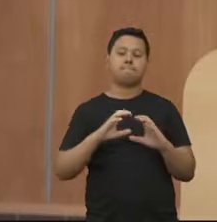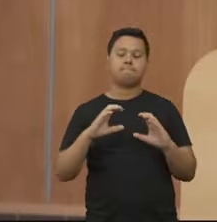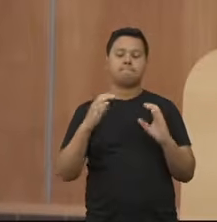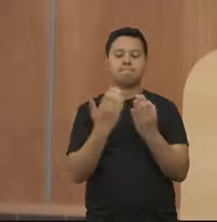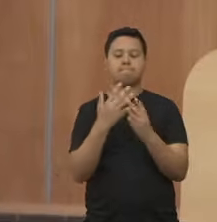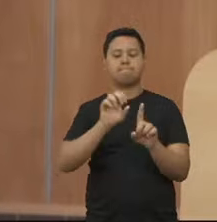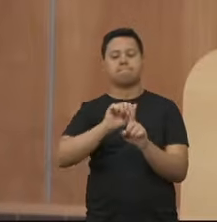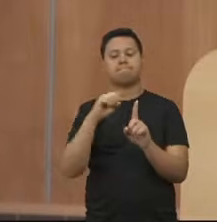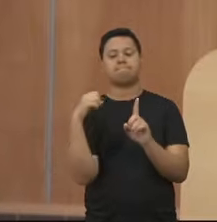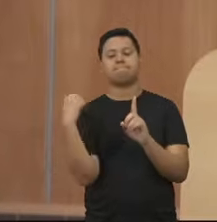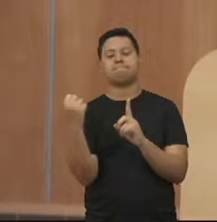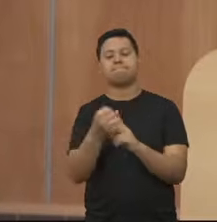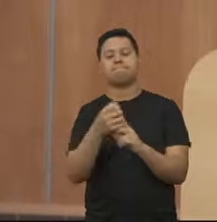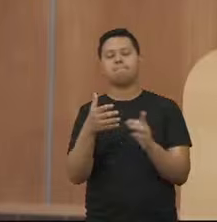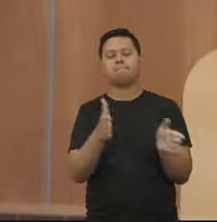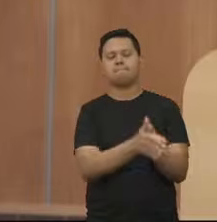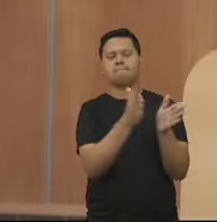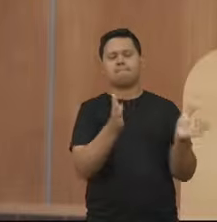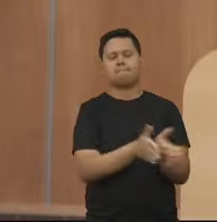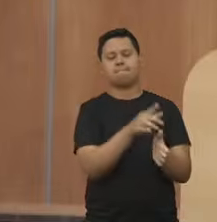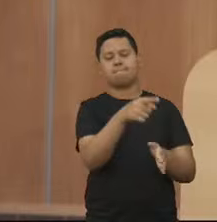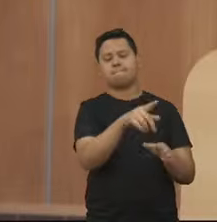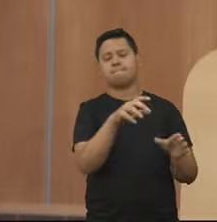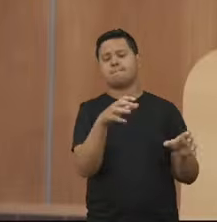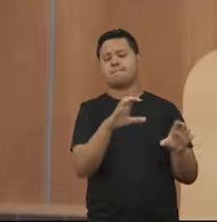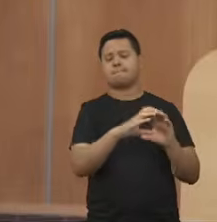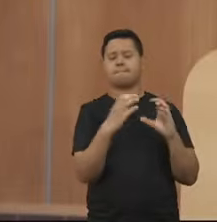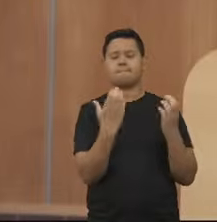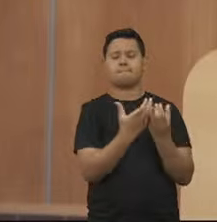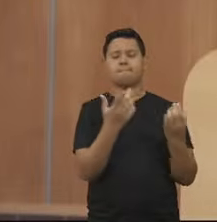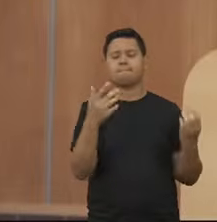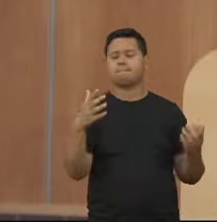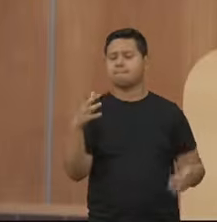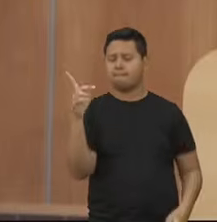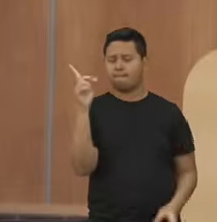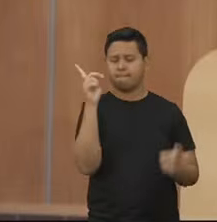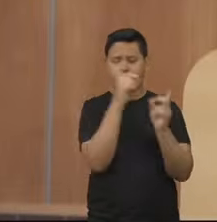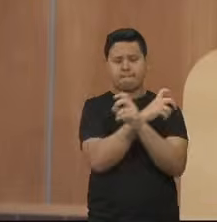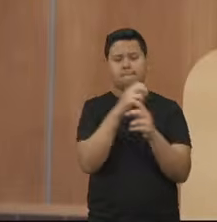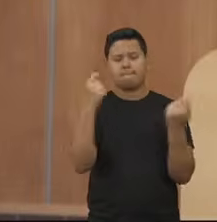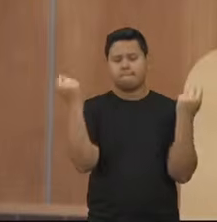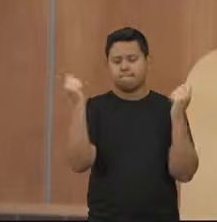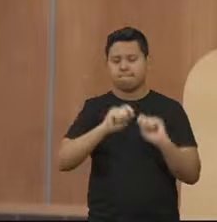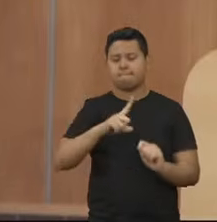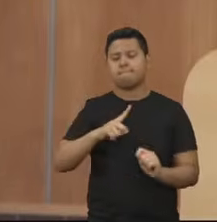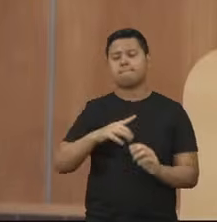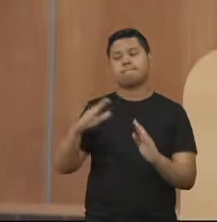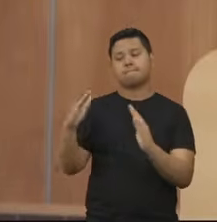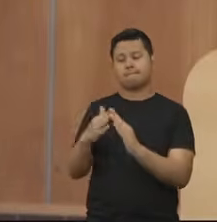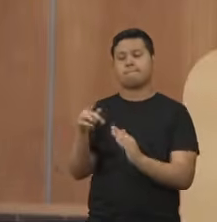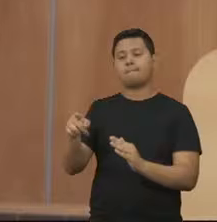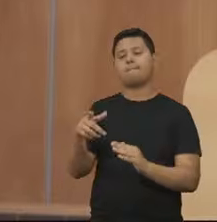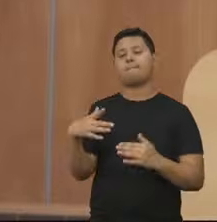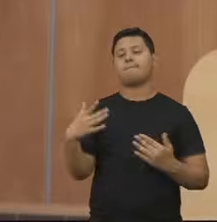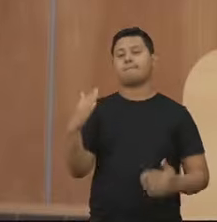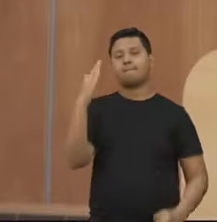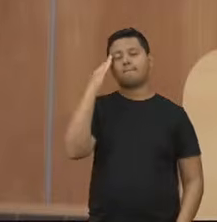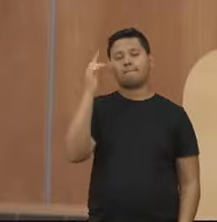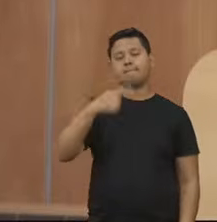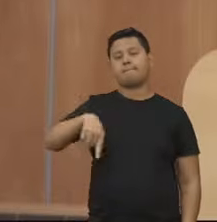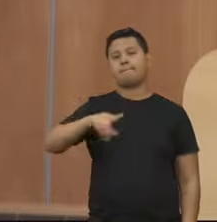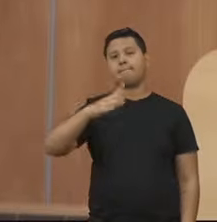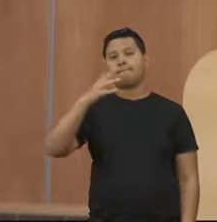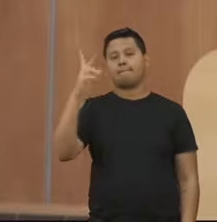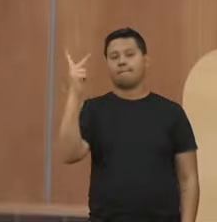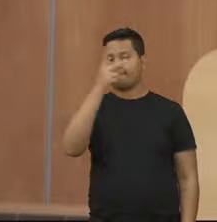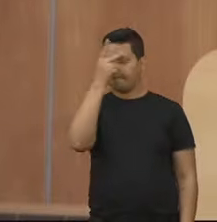comunidade, a população que é mais carente, as pessoas que têm mais dificuldade, possam ter aonde morar. A gente sabe o quanto que as